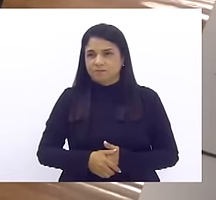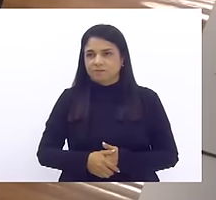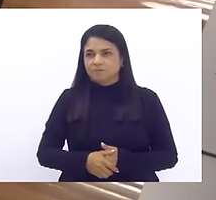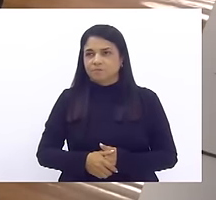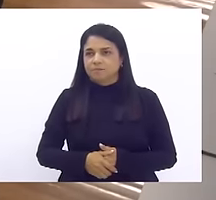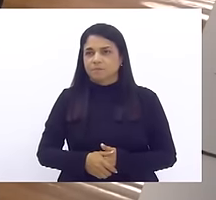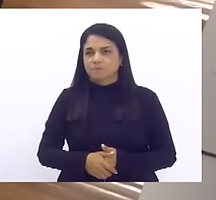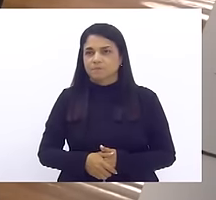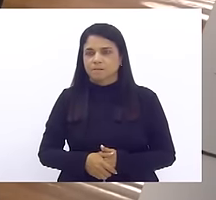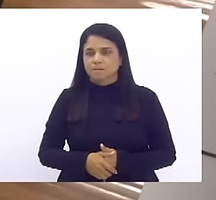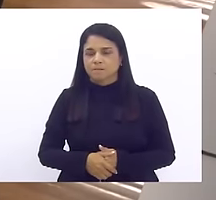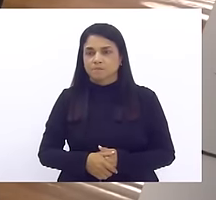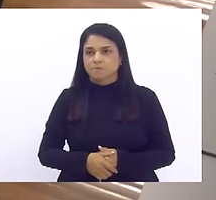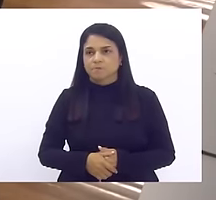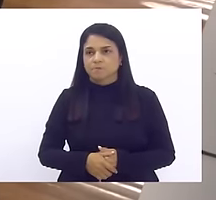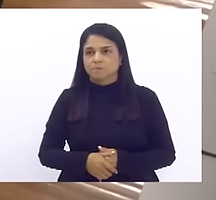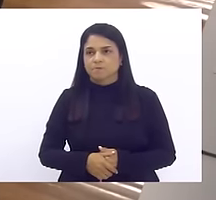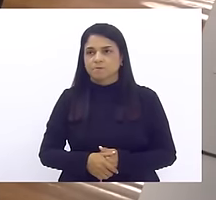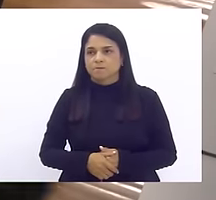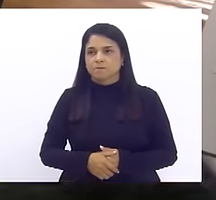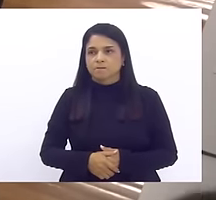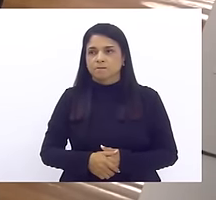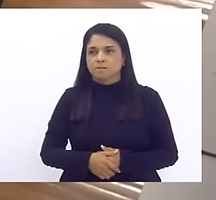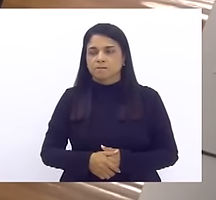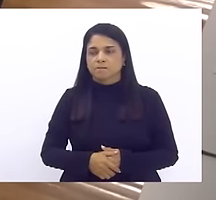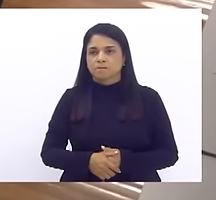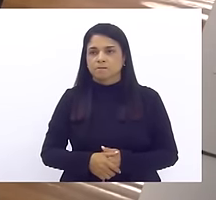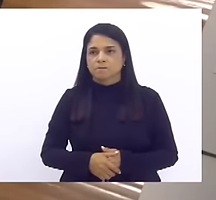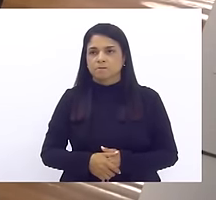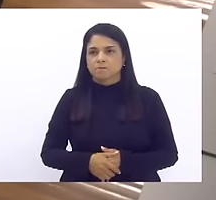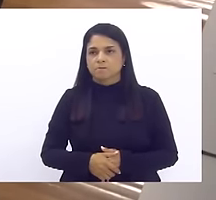Presidente pois não o advogado